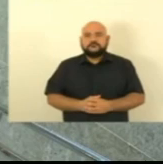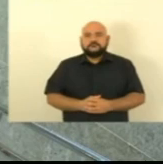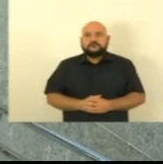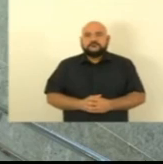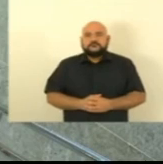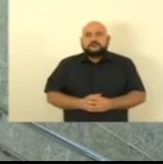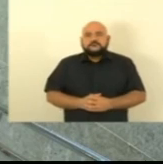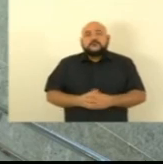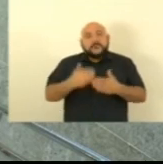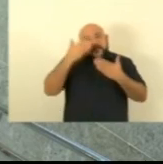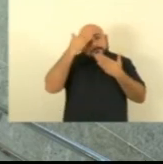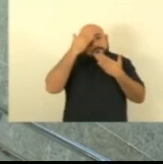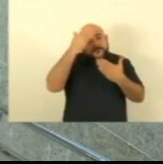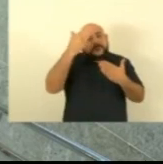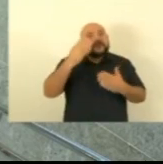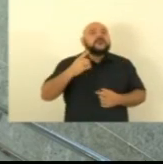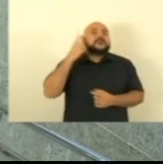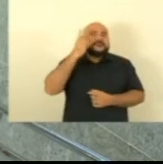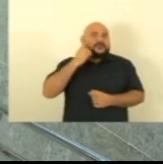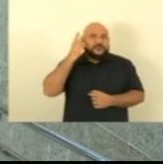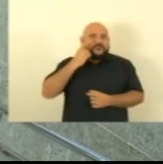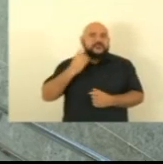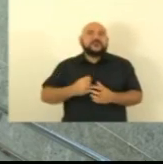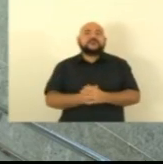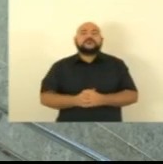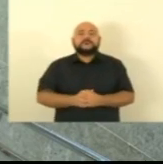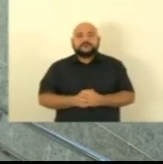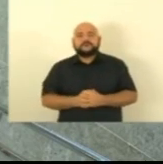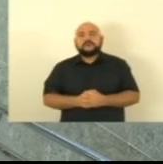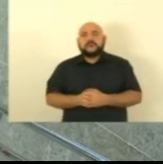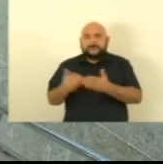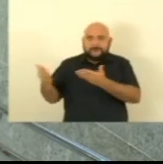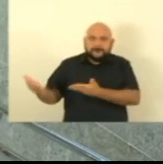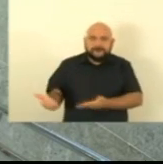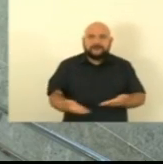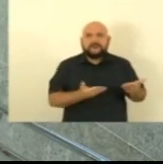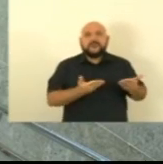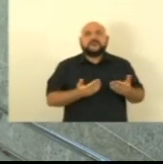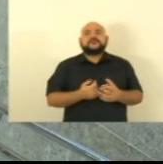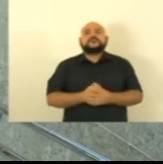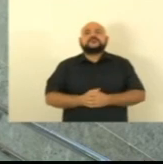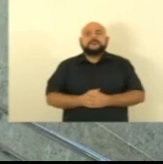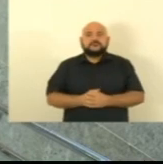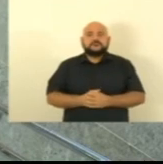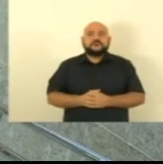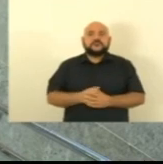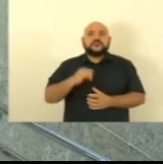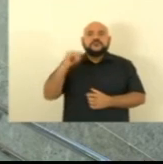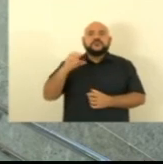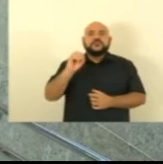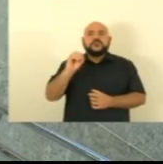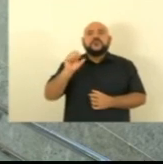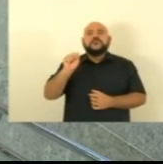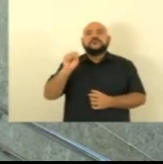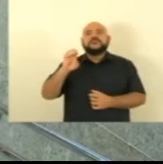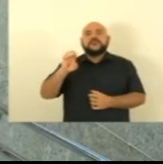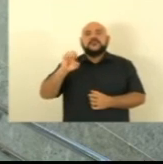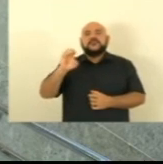Muito obrigado, deputado Capitão Assunção. Com a palavra, o deputado engenheiro José Esmeraldo.